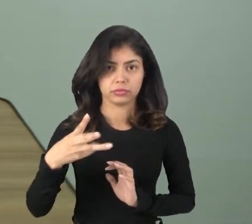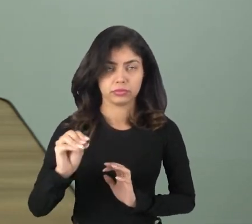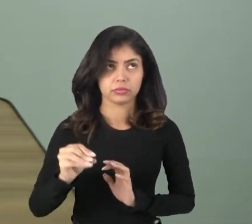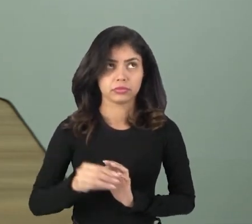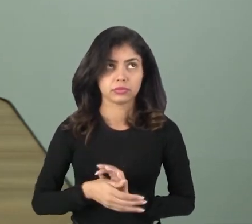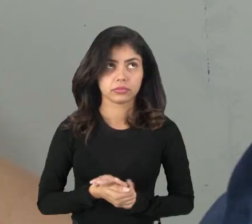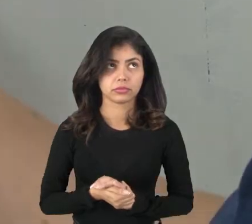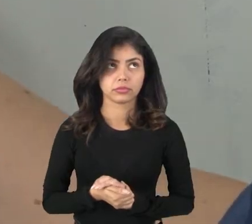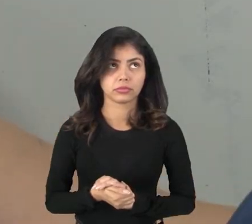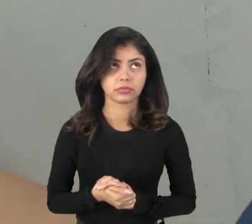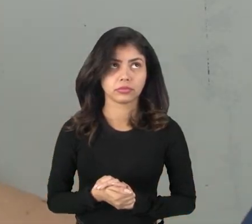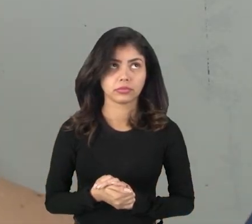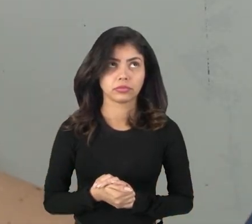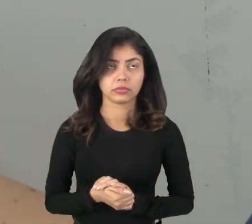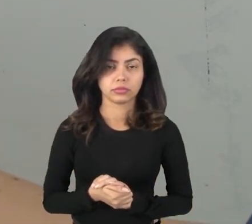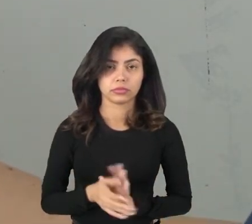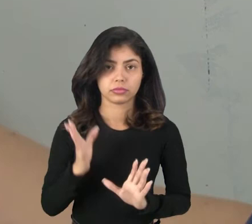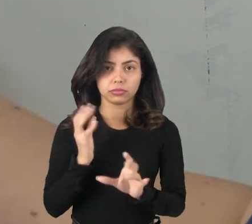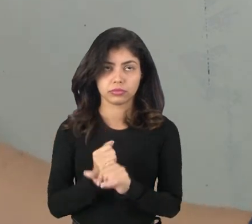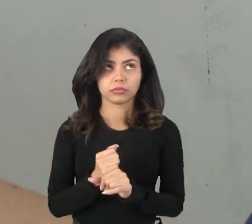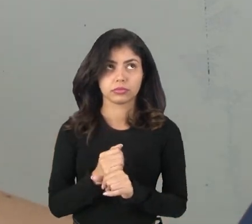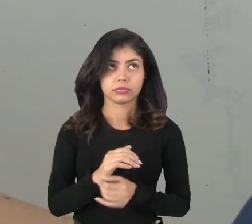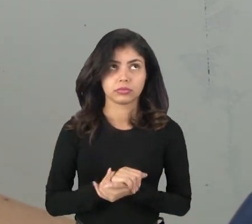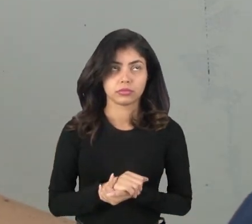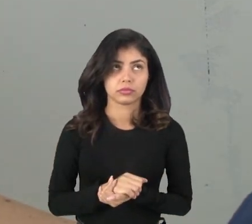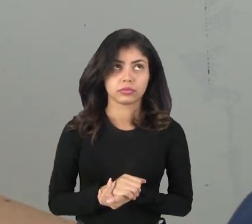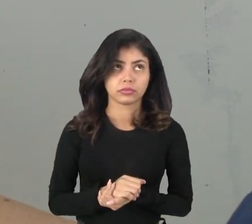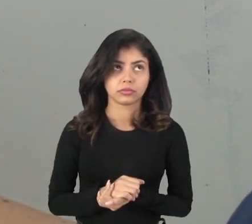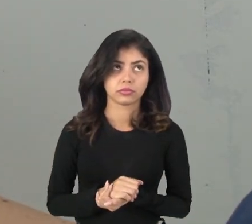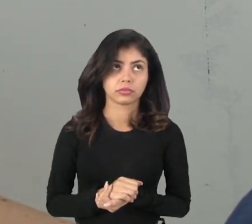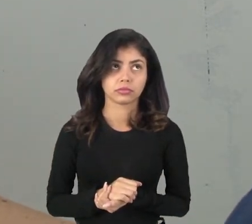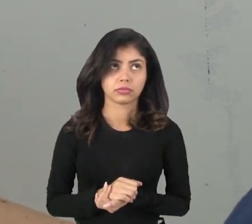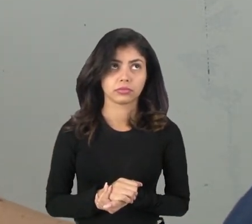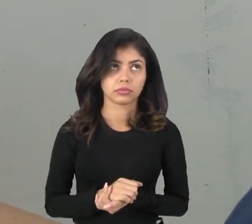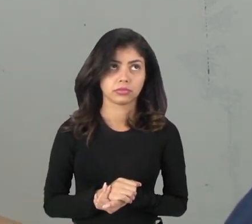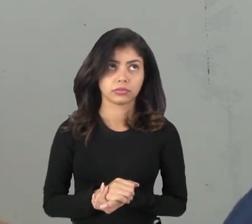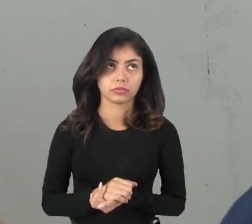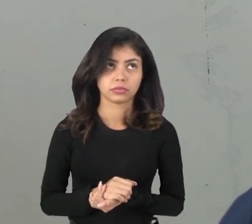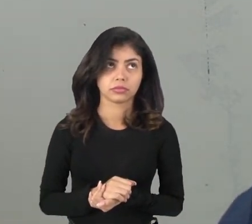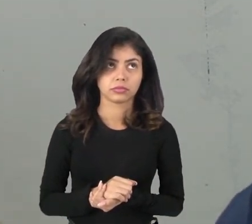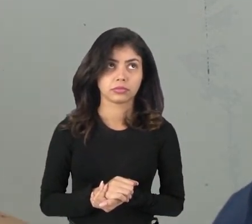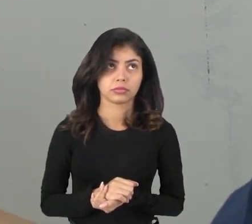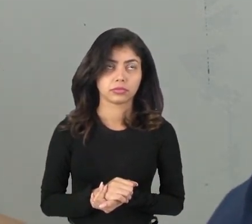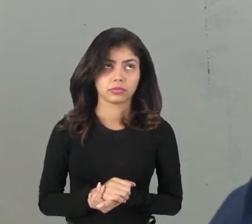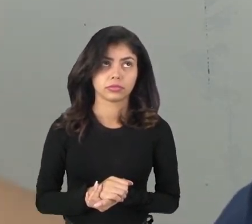1,30 m. Eu vou adicionar e eles vão permanecer